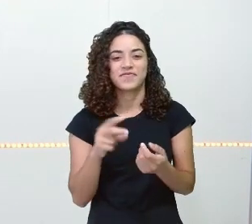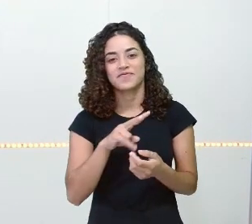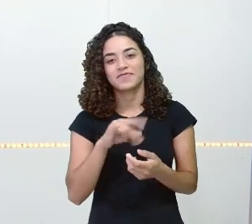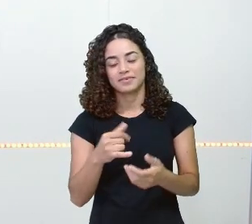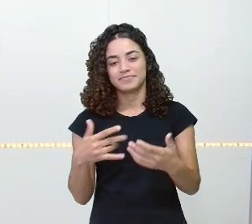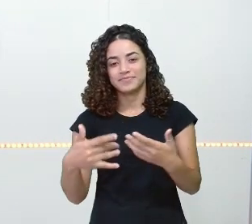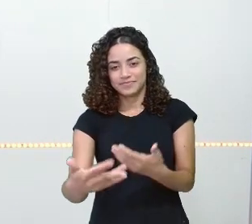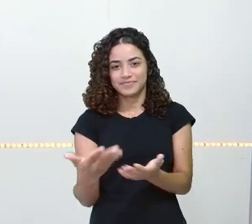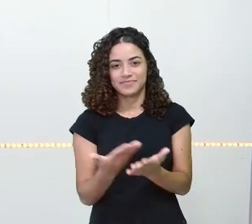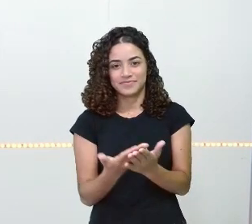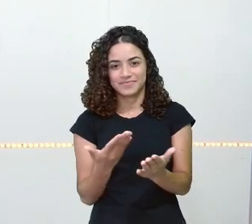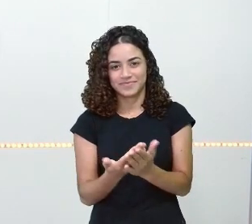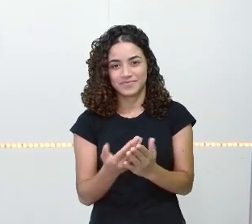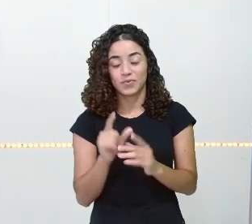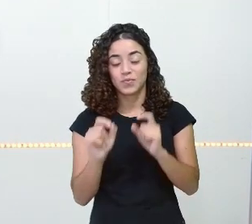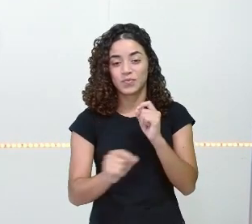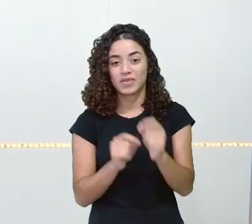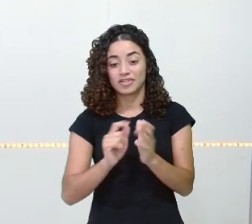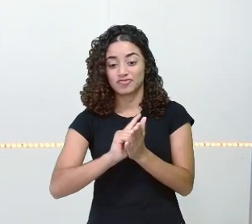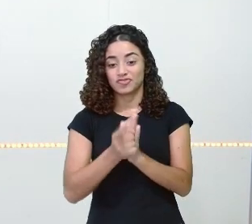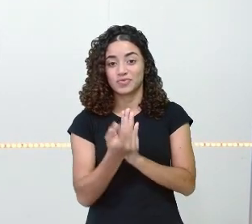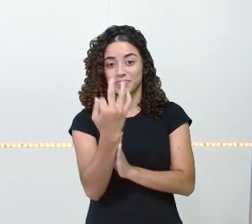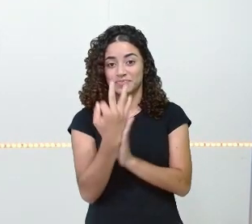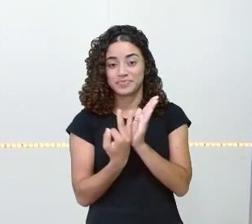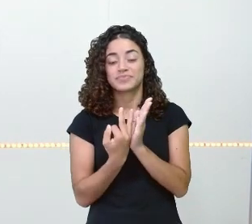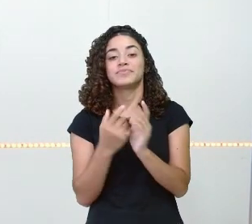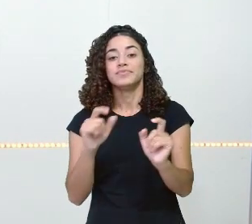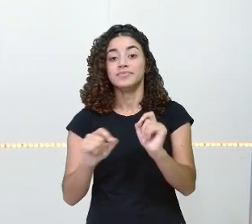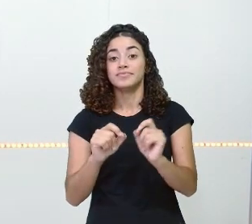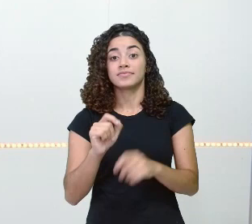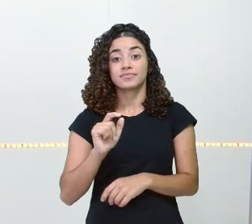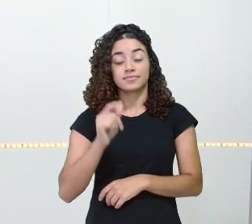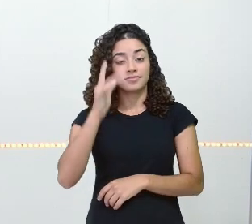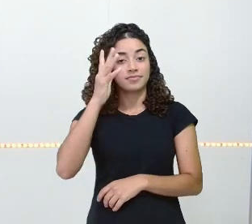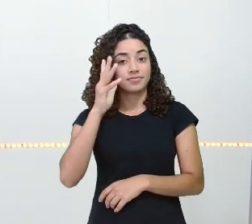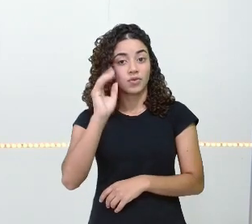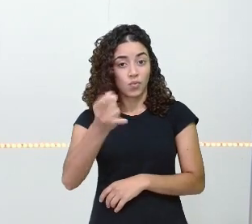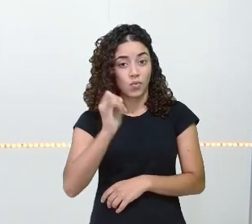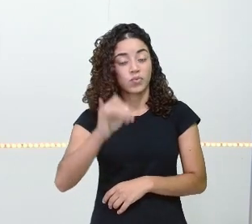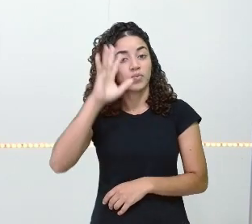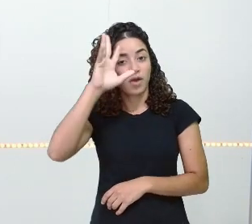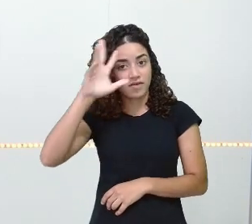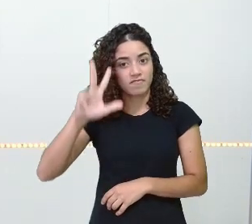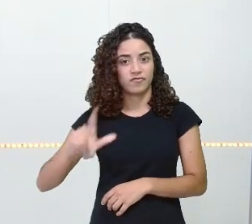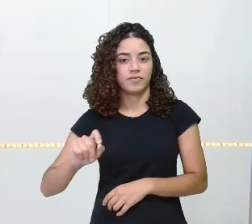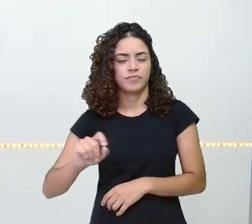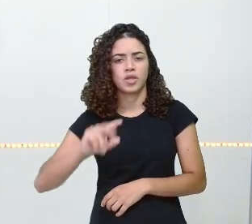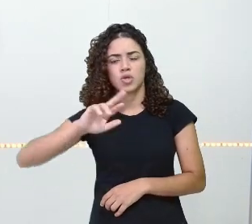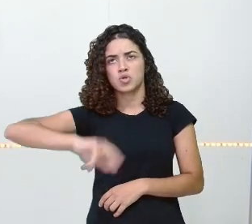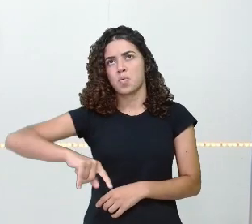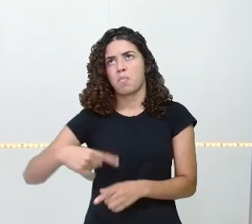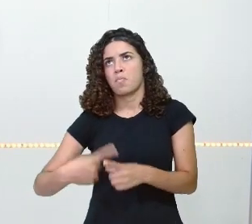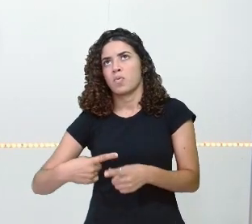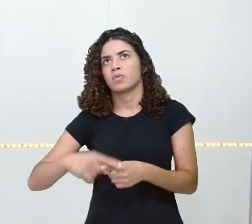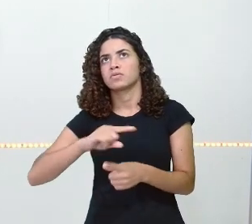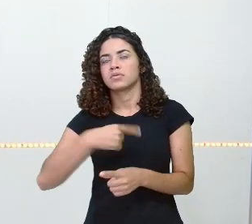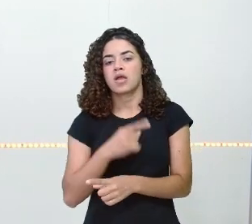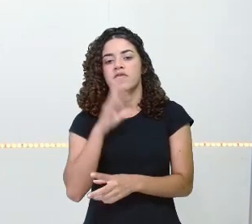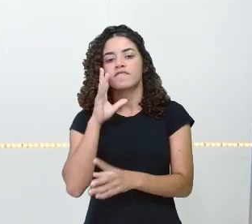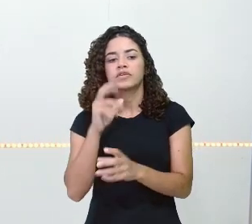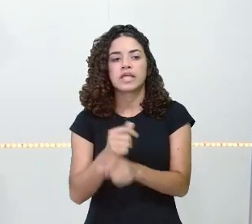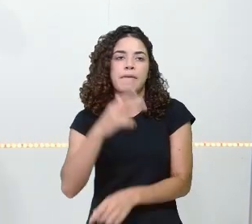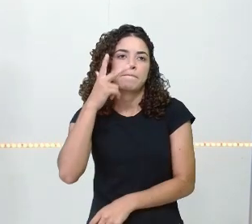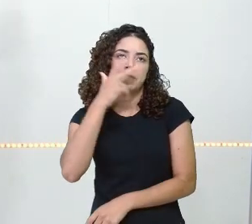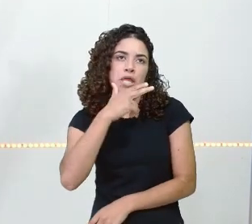gênero textual Contos Africanos, certo, gente? Só que aí, não é porque é uma revisão que iremos ouvir a